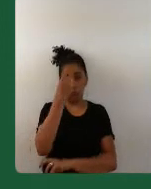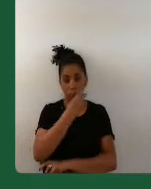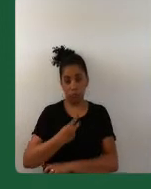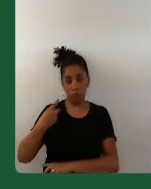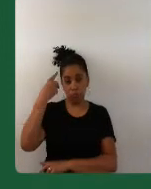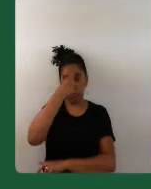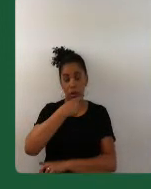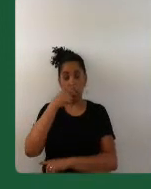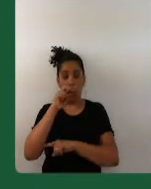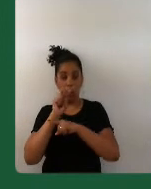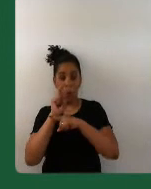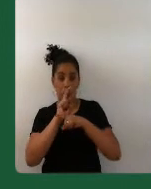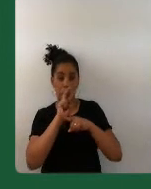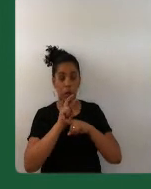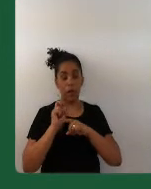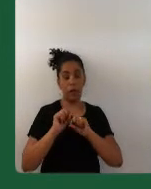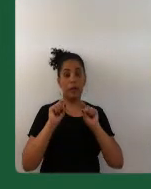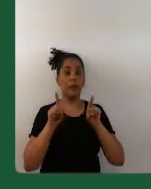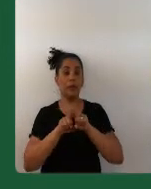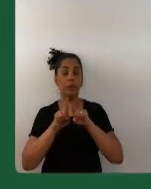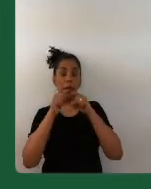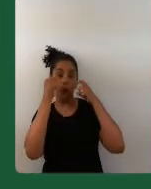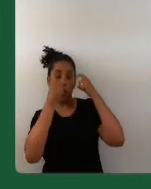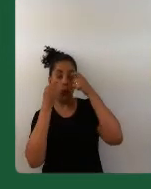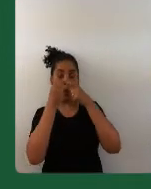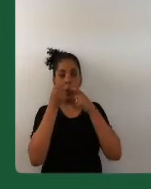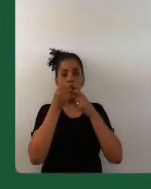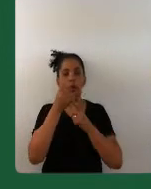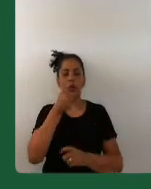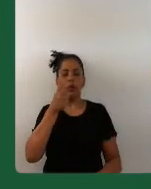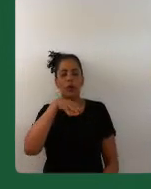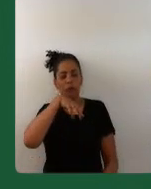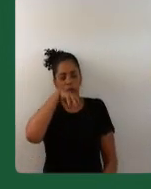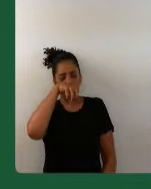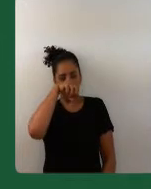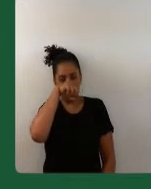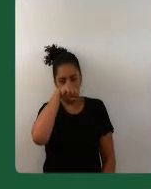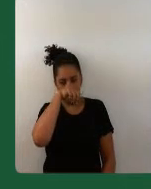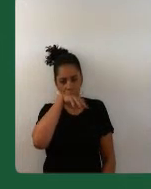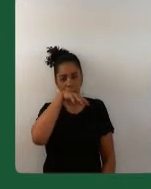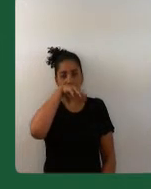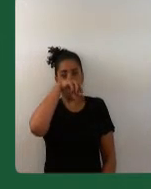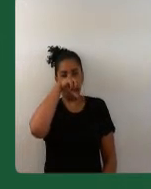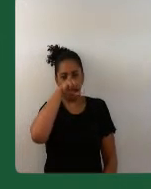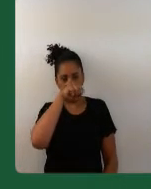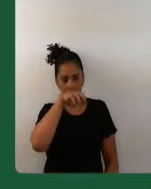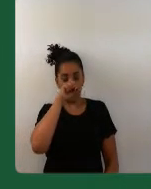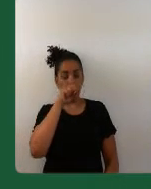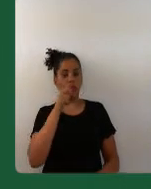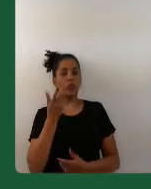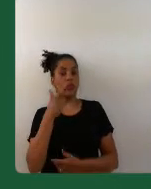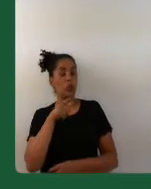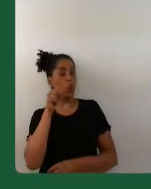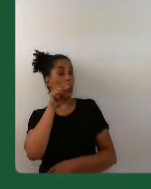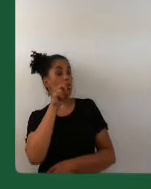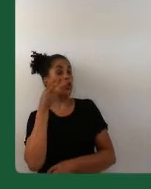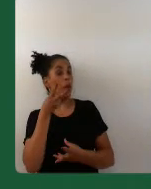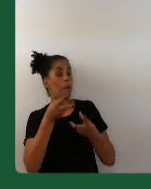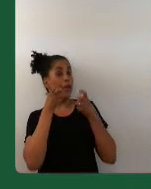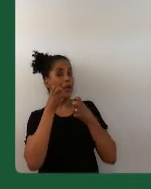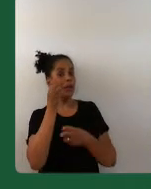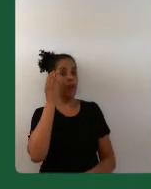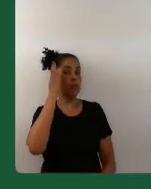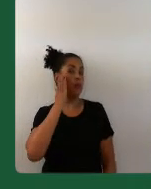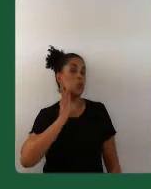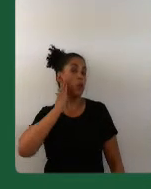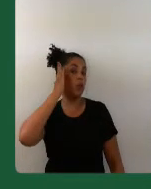para proteger o olho, melhorar a respiração, né? A gente consegue ver aqui nesse outro slide o acompanhamento desse